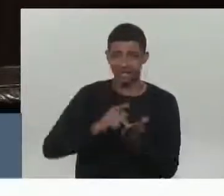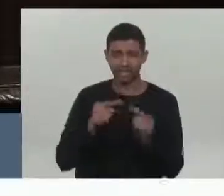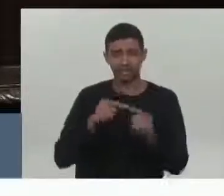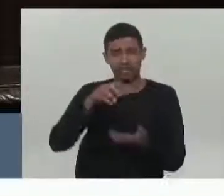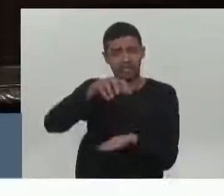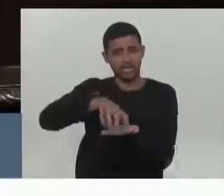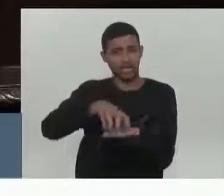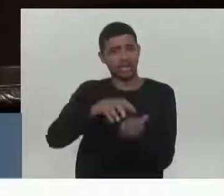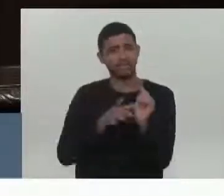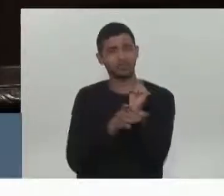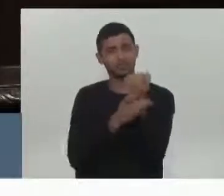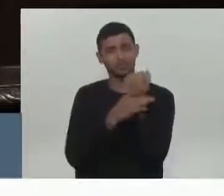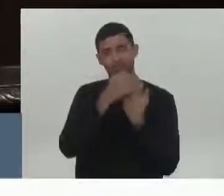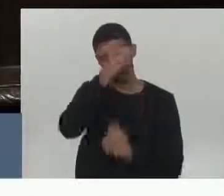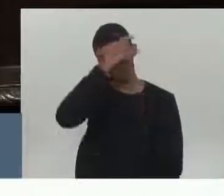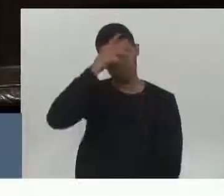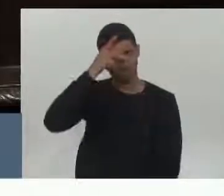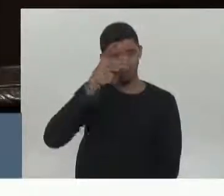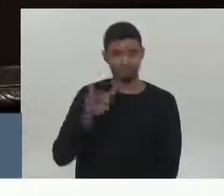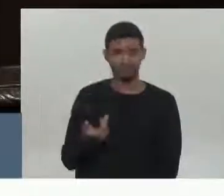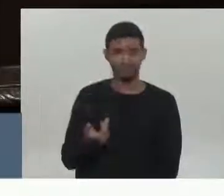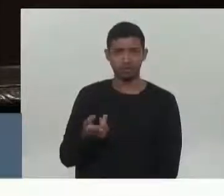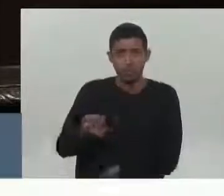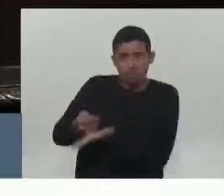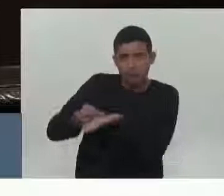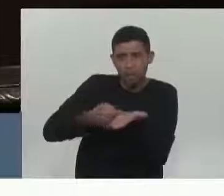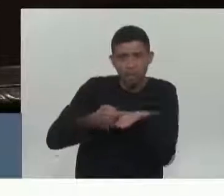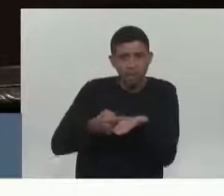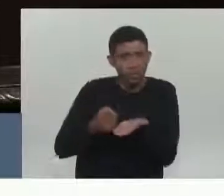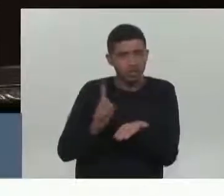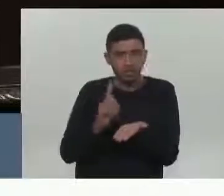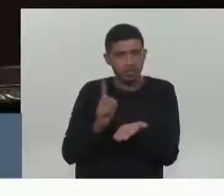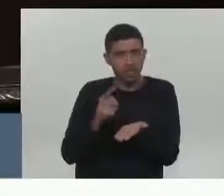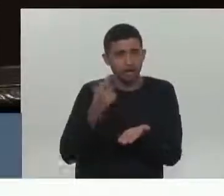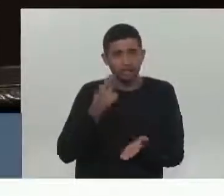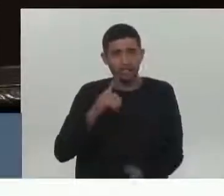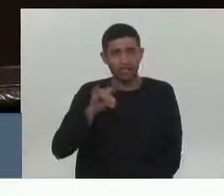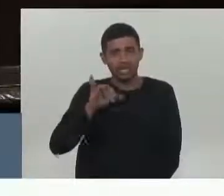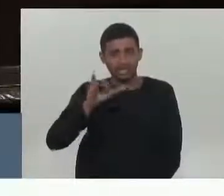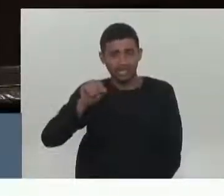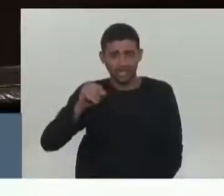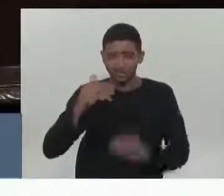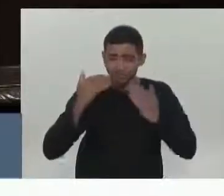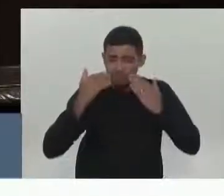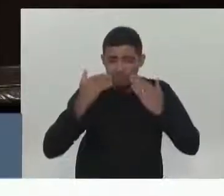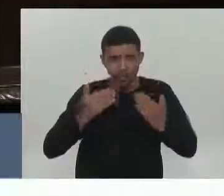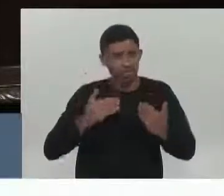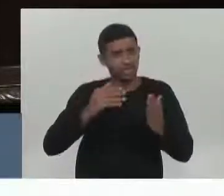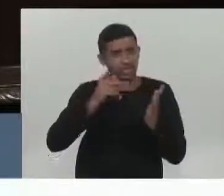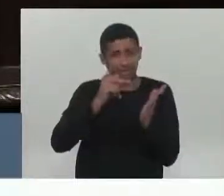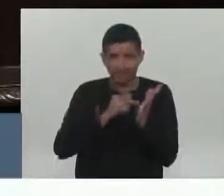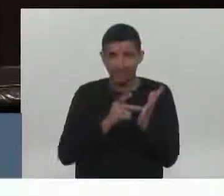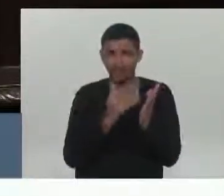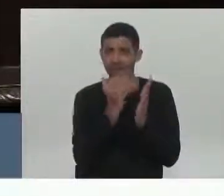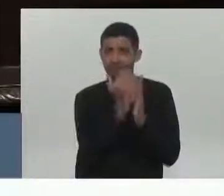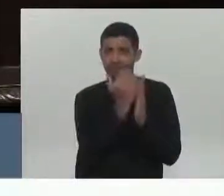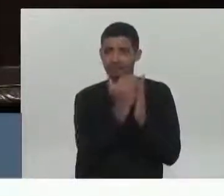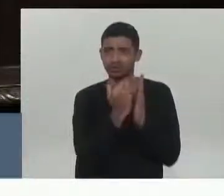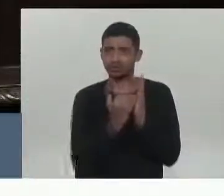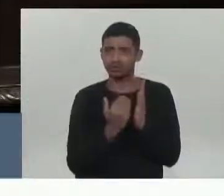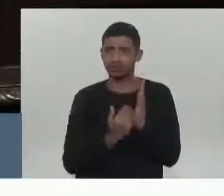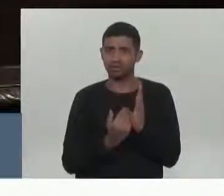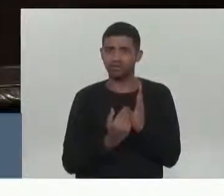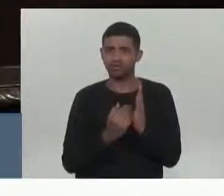pública. Não é factoide, são dados concretos, eu apresentei há pouco. Isso não é